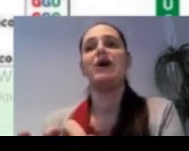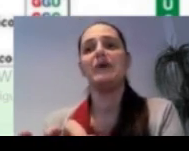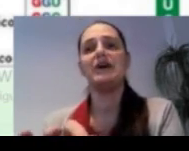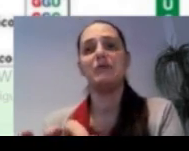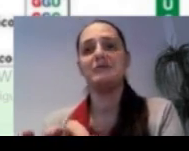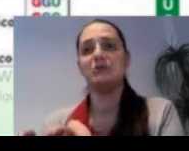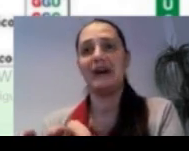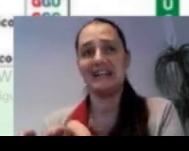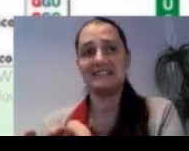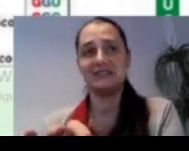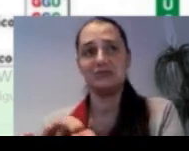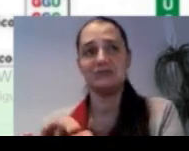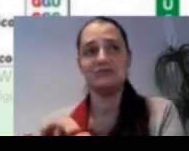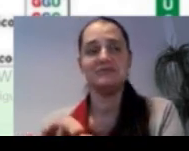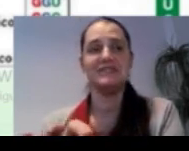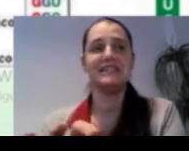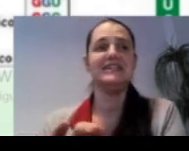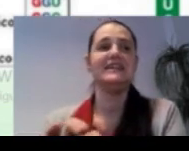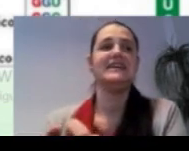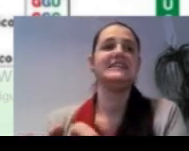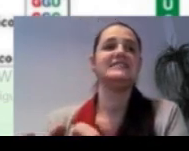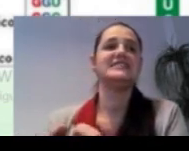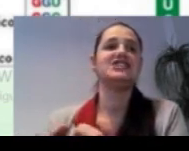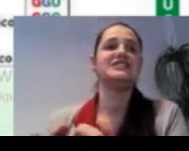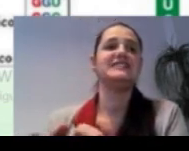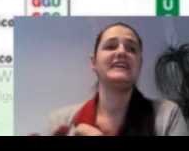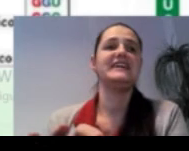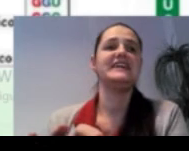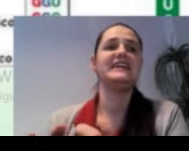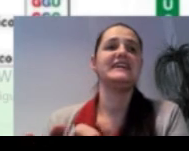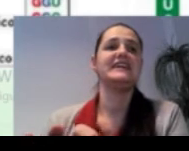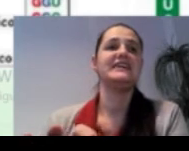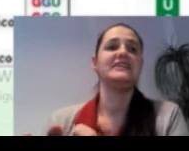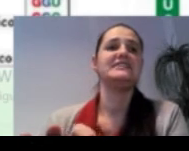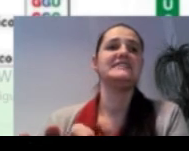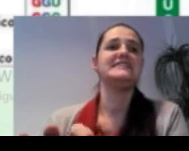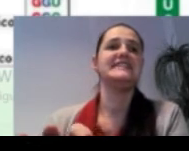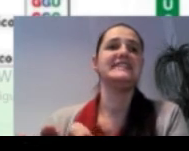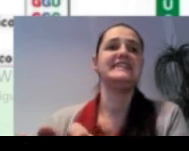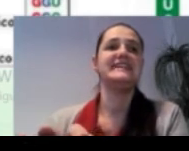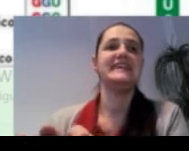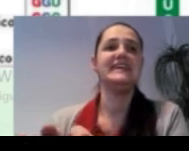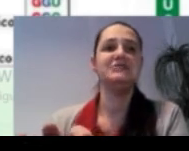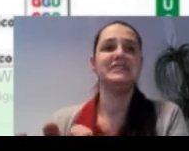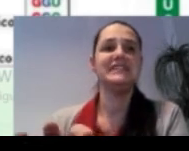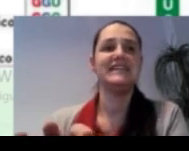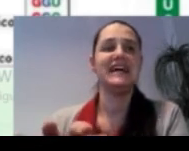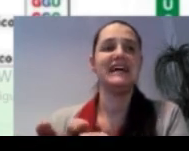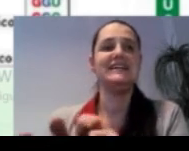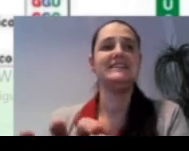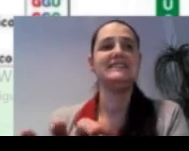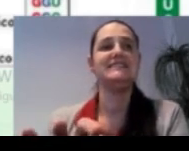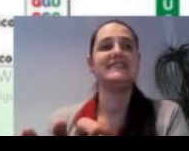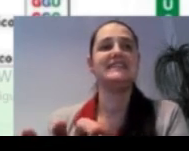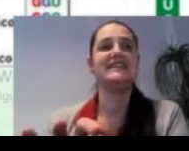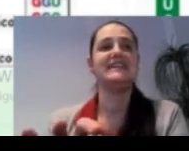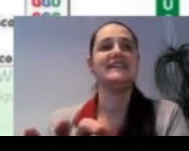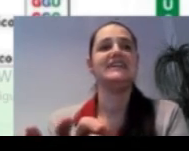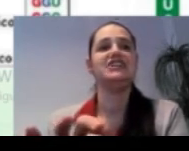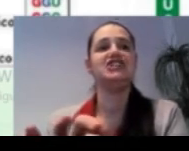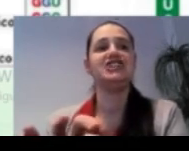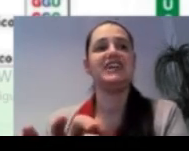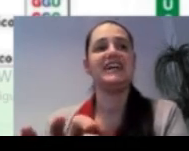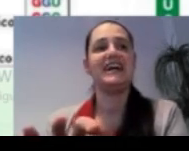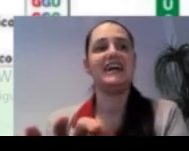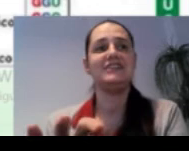e vê qual é o aminoácido, né? Então, se a gente tem aqui CTT no DNA, vai